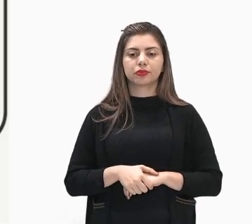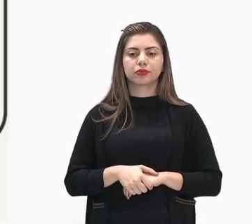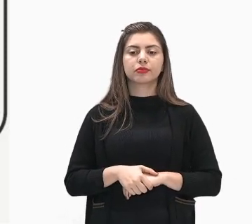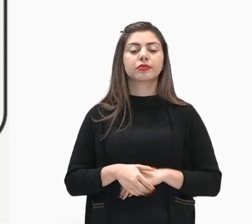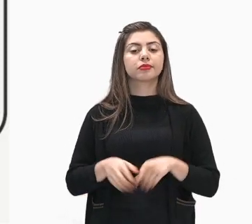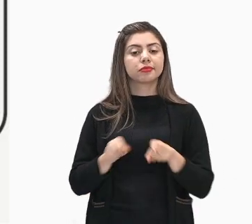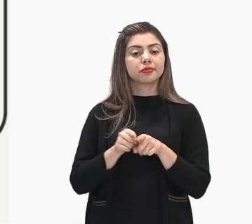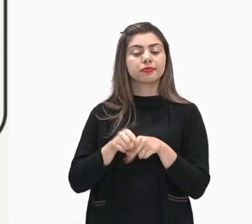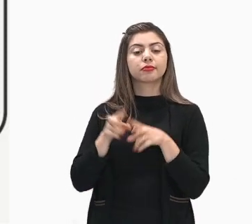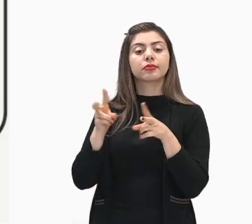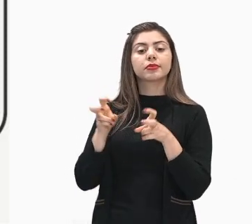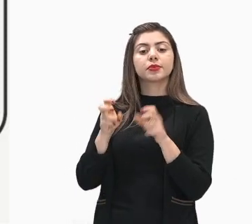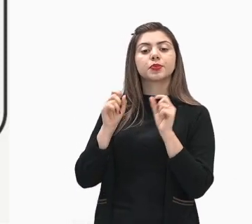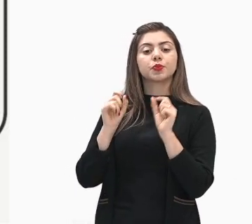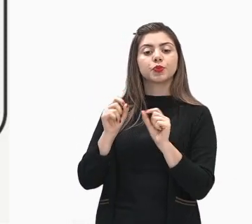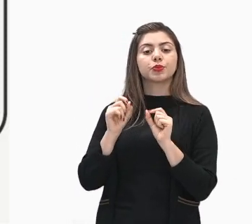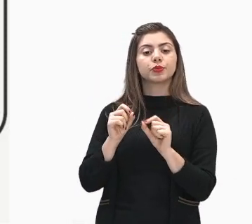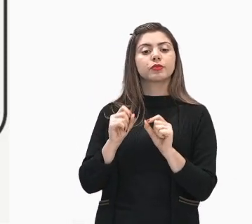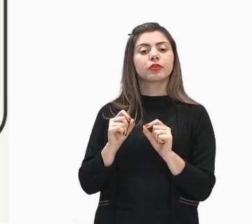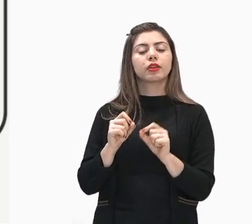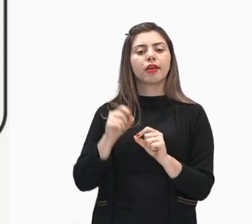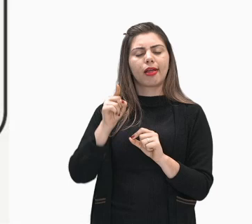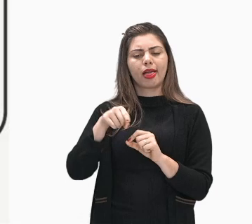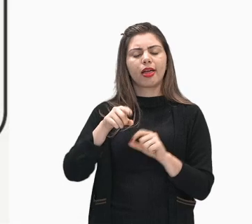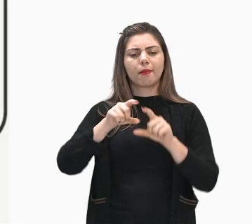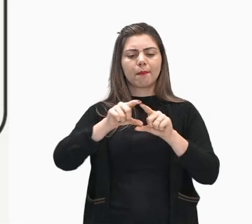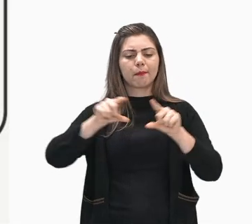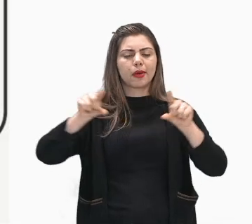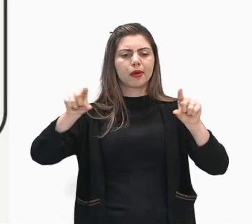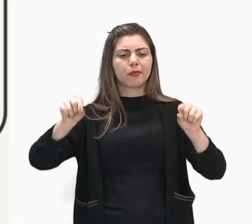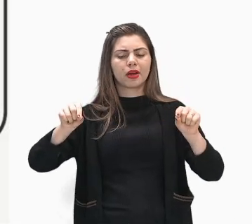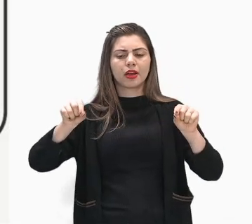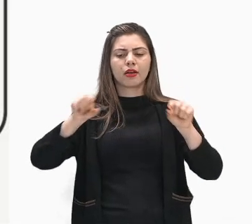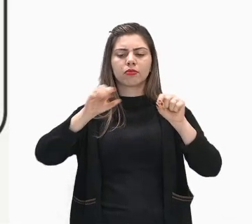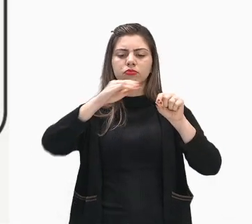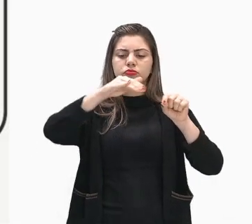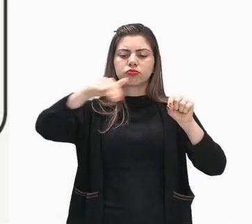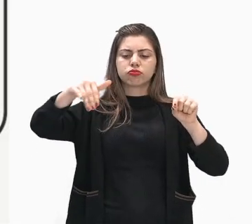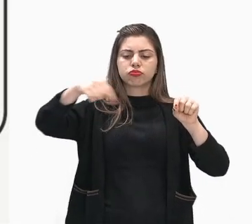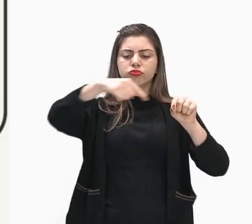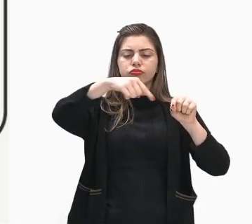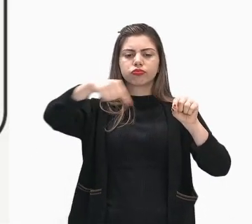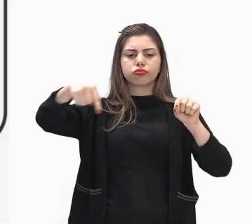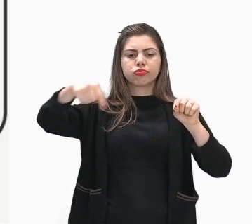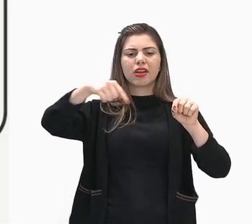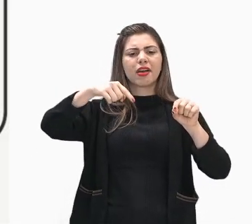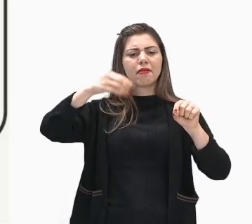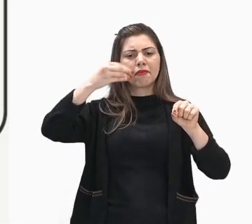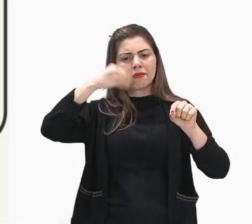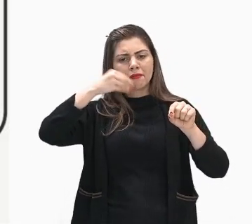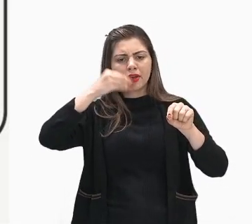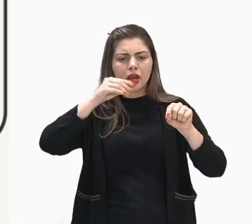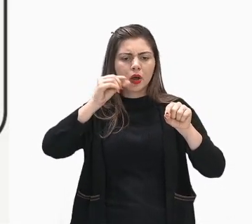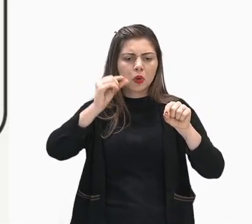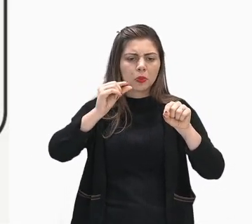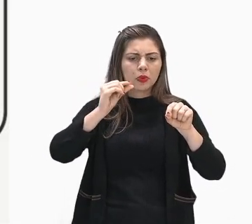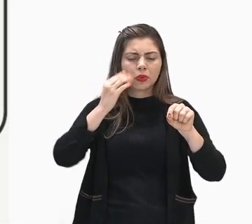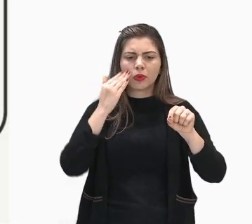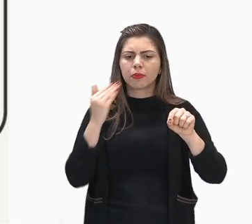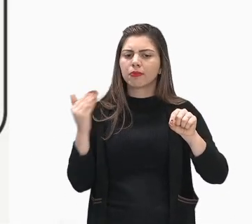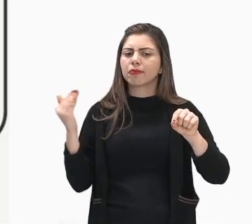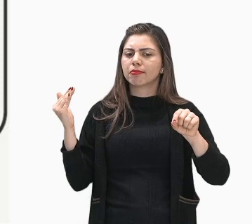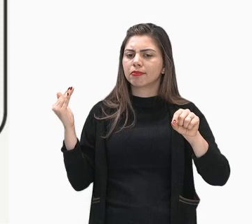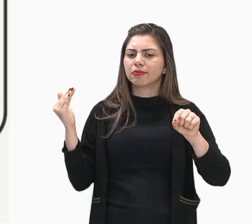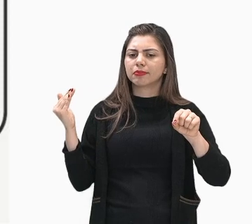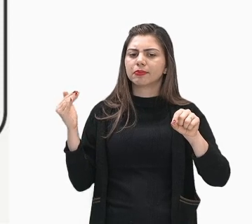posição intermediária entre os polos o campo magnético é menos intenso. É nessa região aqui, pessoal, ó, nessas regiões aqui, ó,